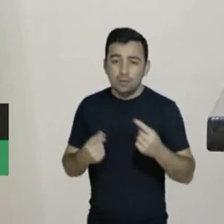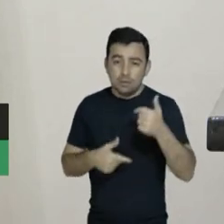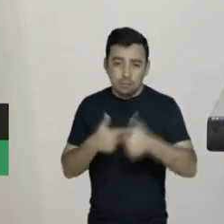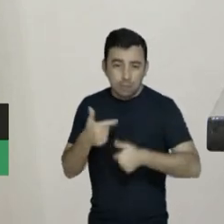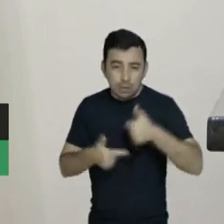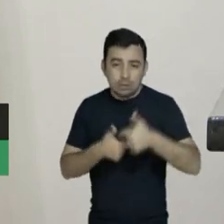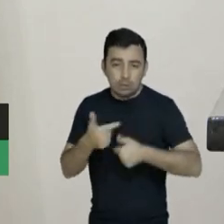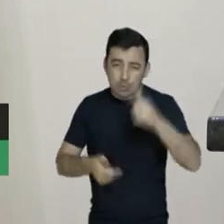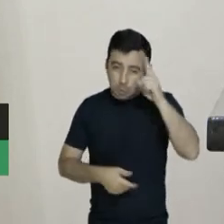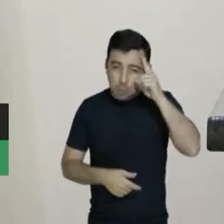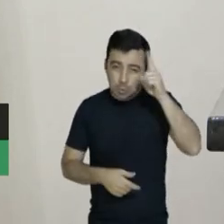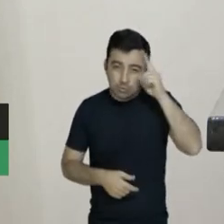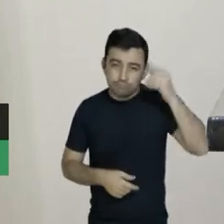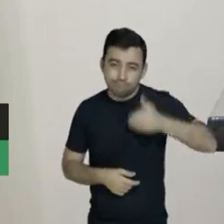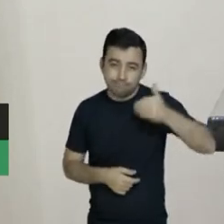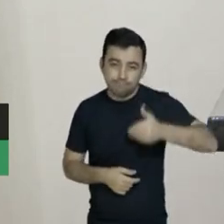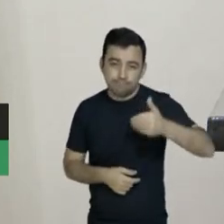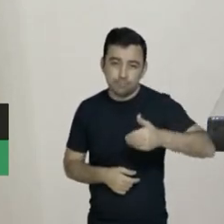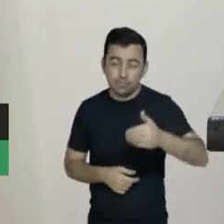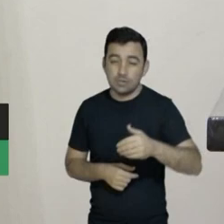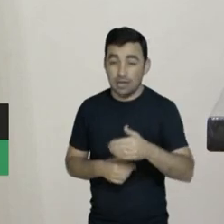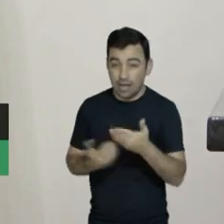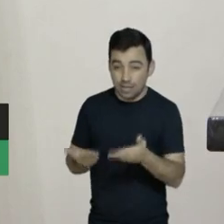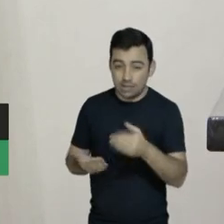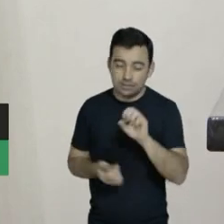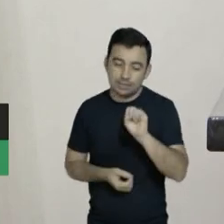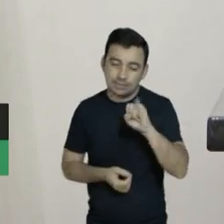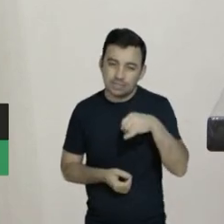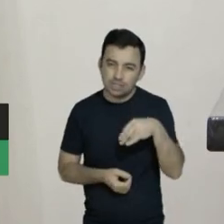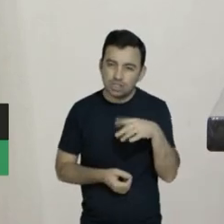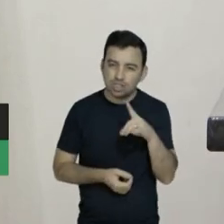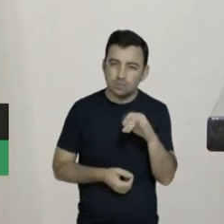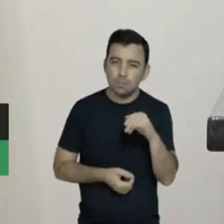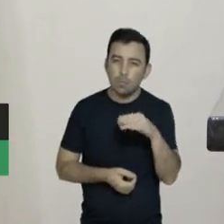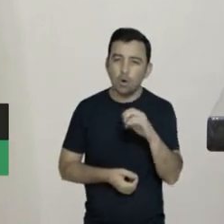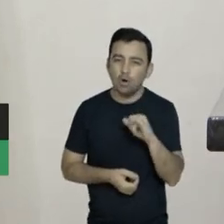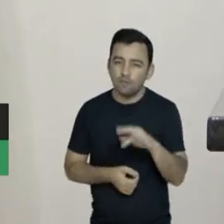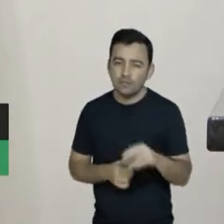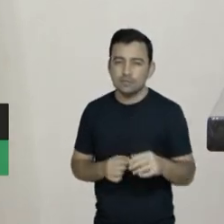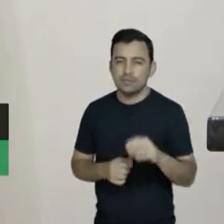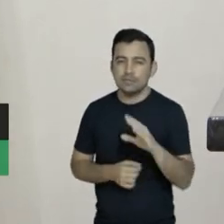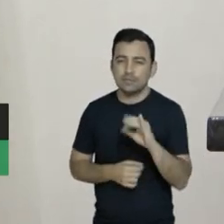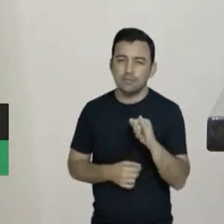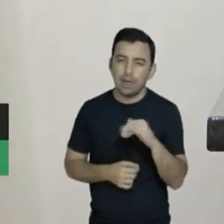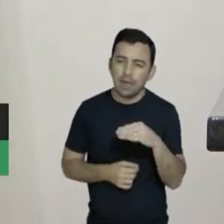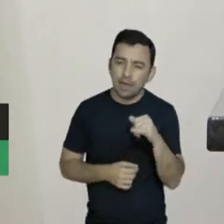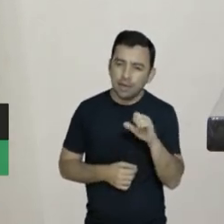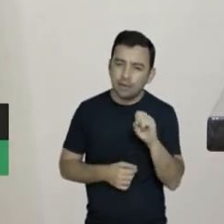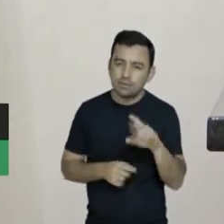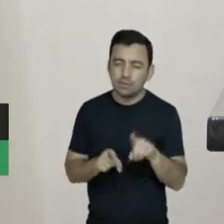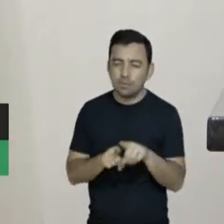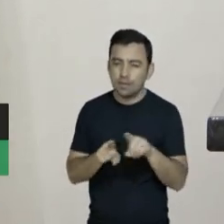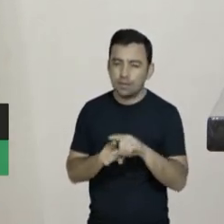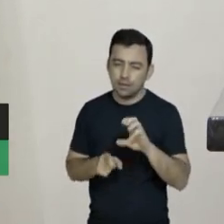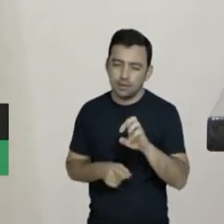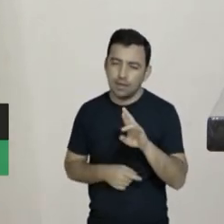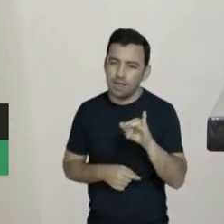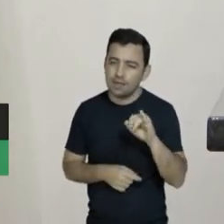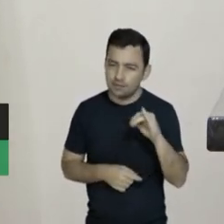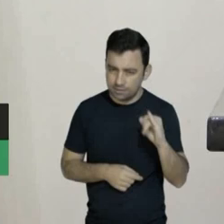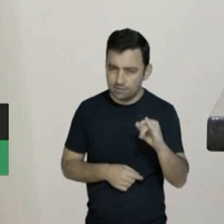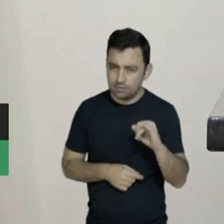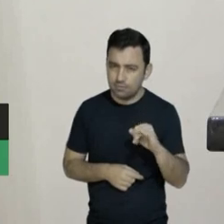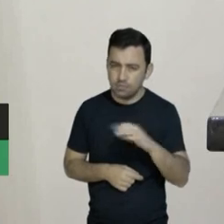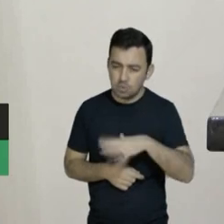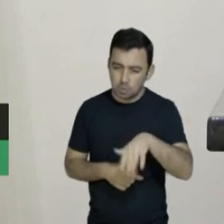faz diariamente no Sindimóveis, na CIMESC, no Cresci, presidido pelo senhor Fernando Vires, meu caro amigo, em